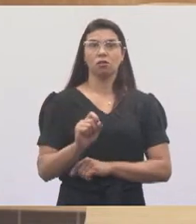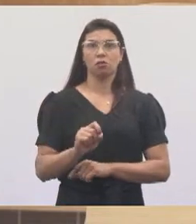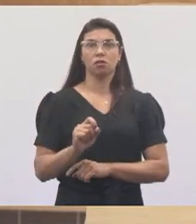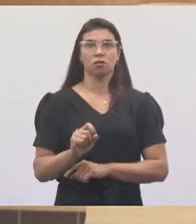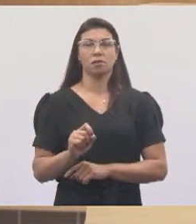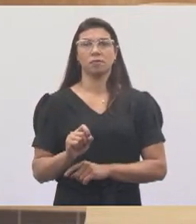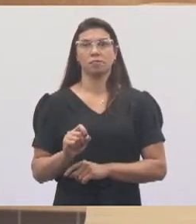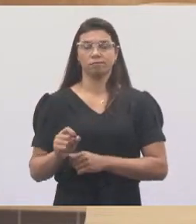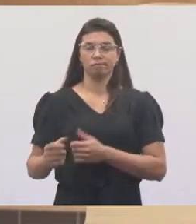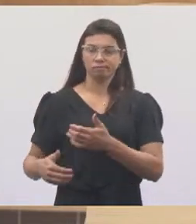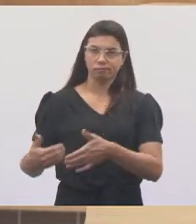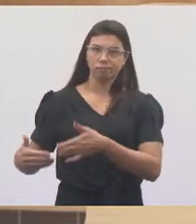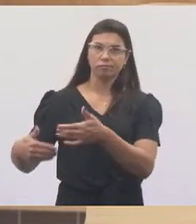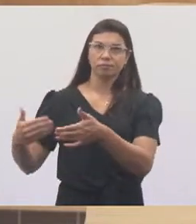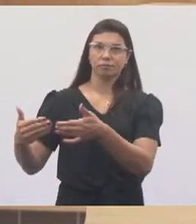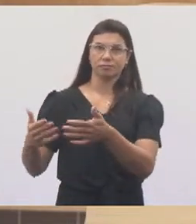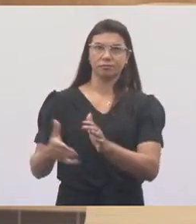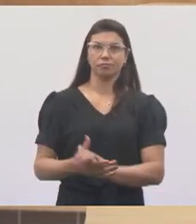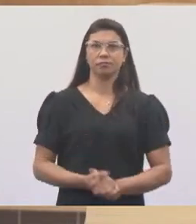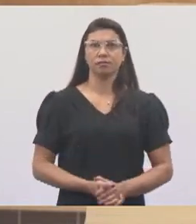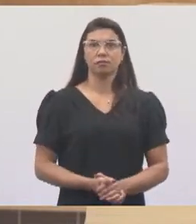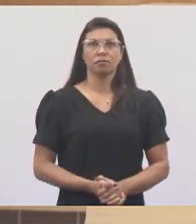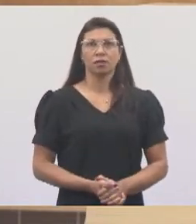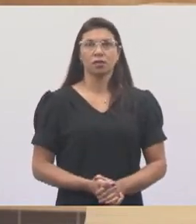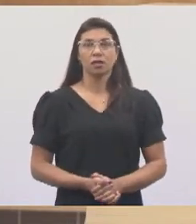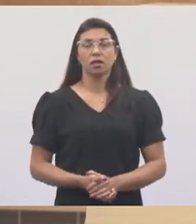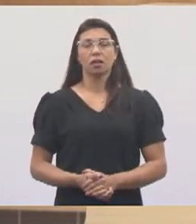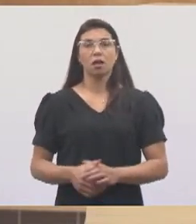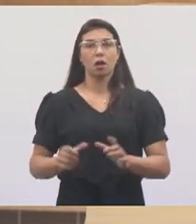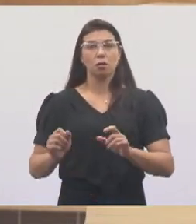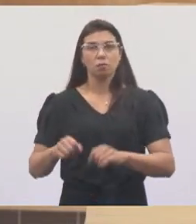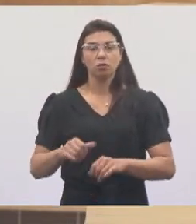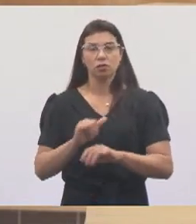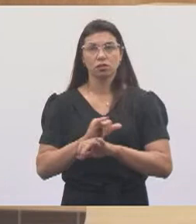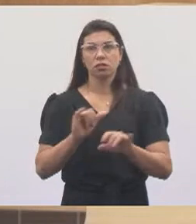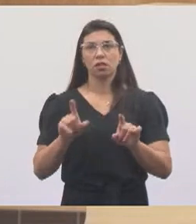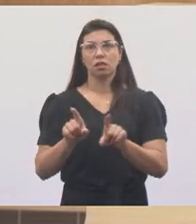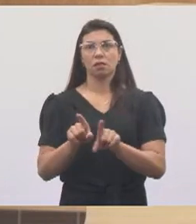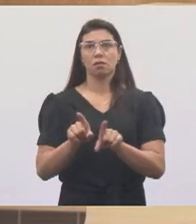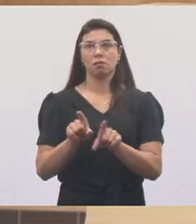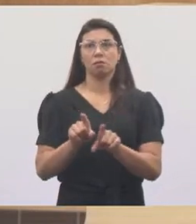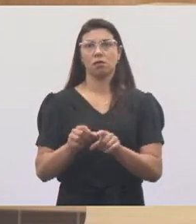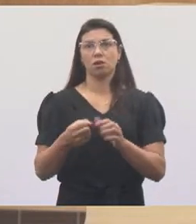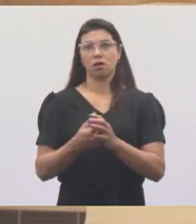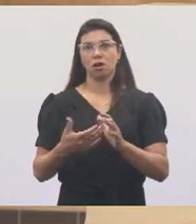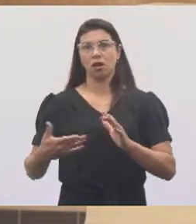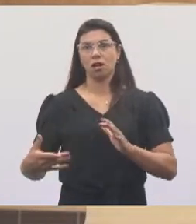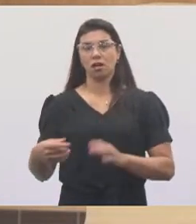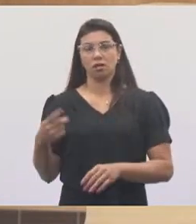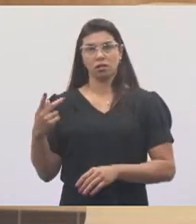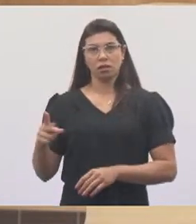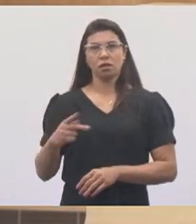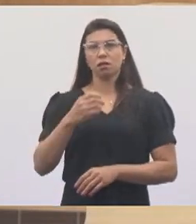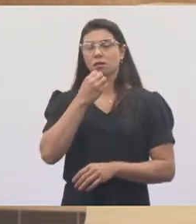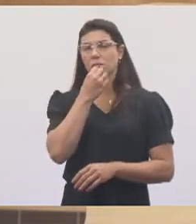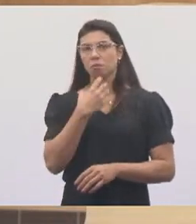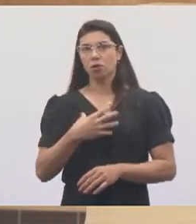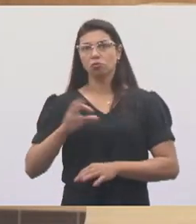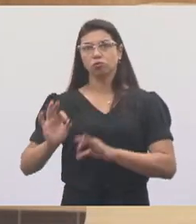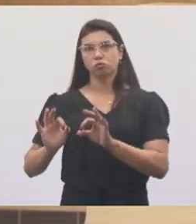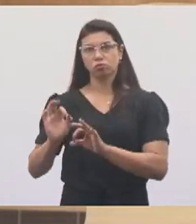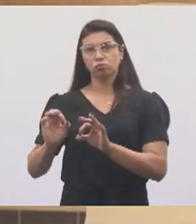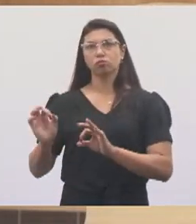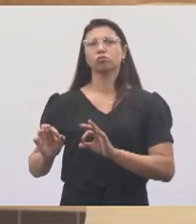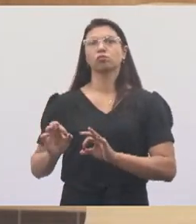indelével esta caminhada. É possível dizer que sua personalidade é de homem bom, justo,